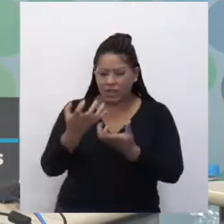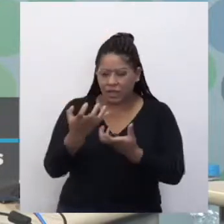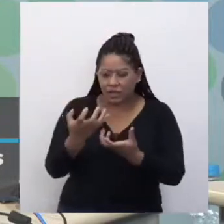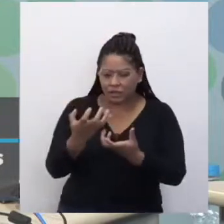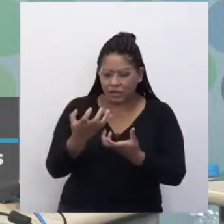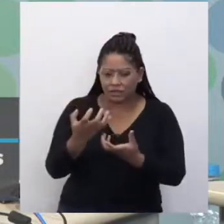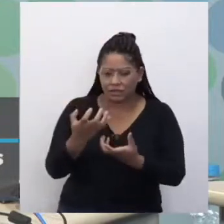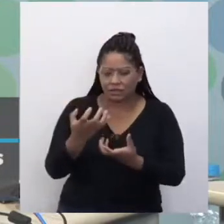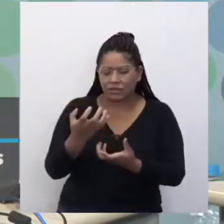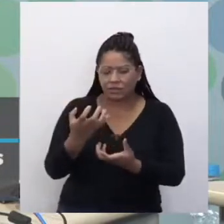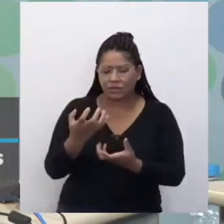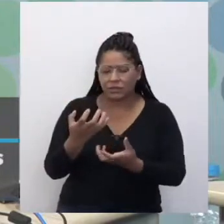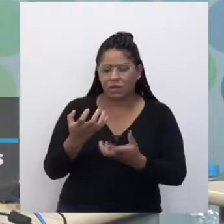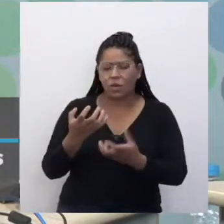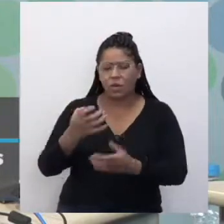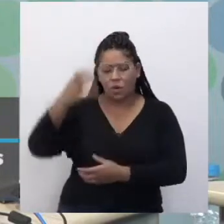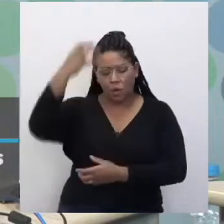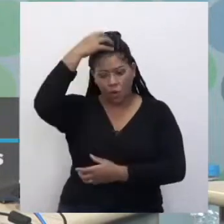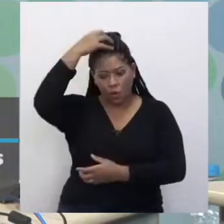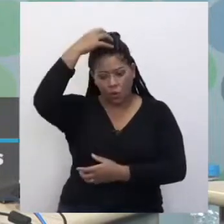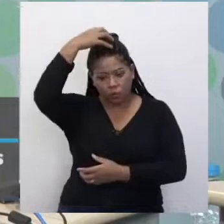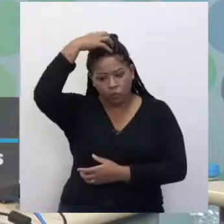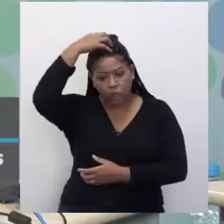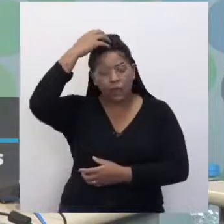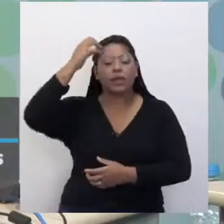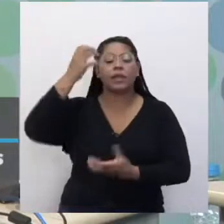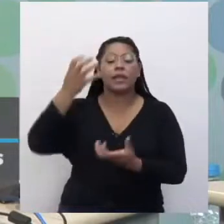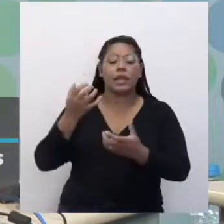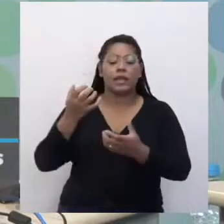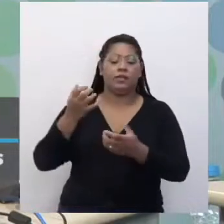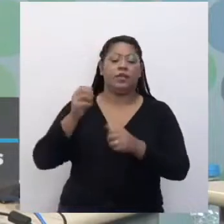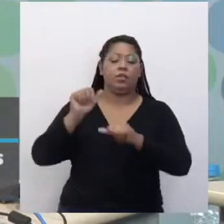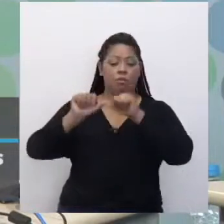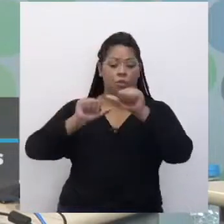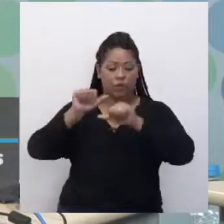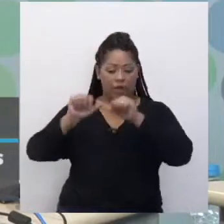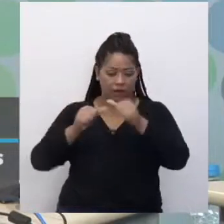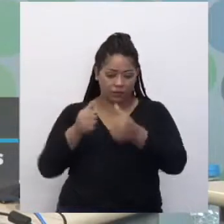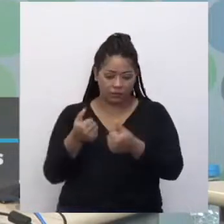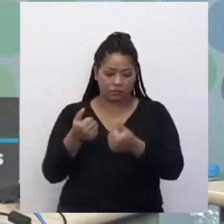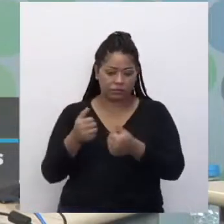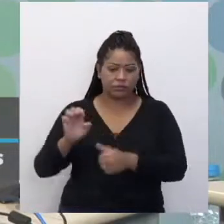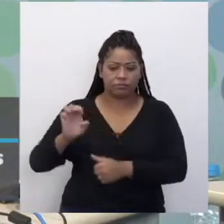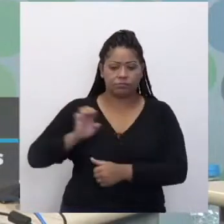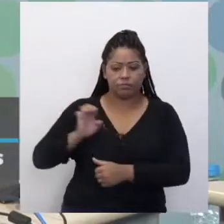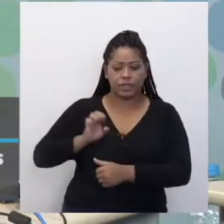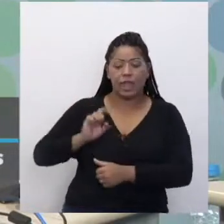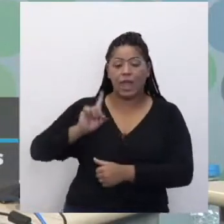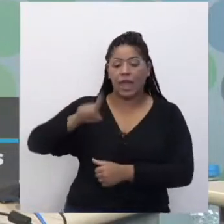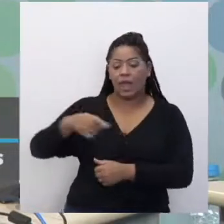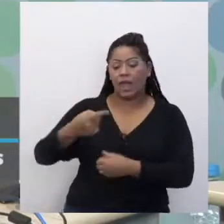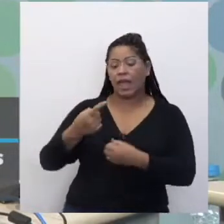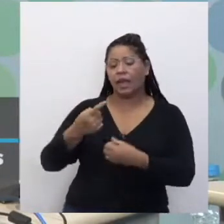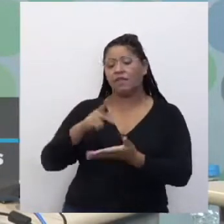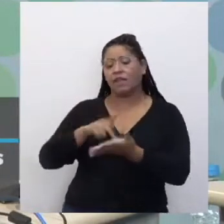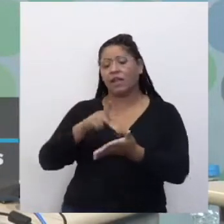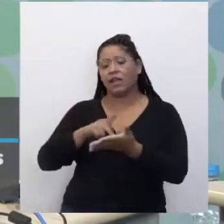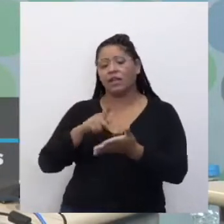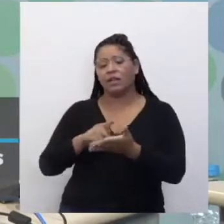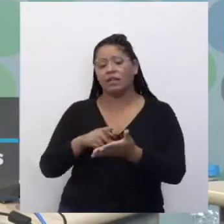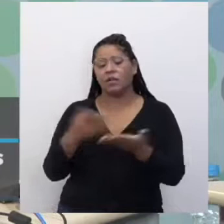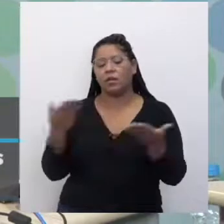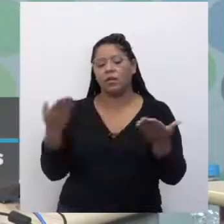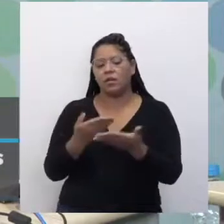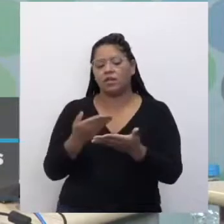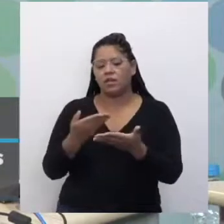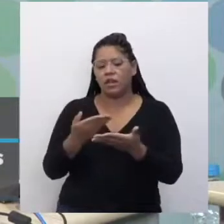se aproximar do rei. Será que o inverso é verdadeiro? Vamos dar uma olhadinha nessa atividade, vocês vão refletir ali a partir das